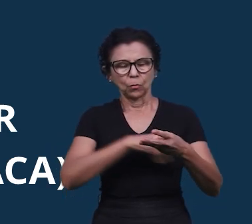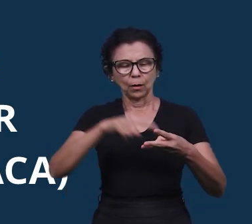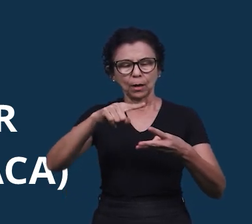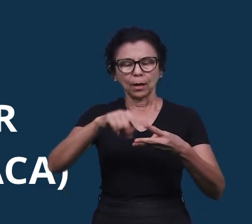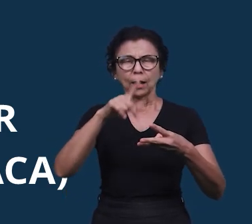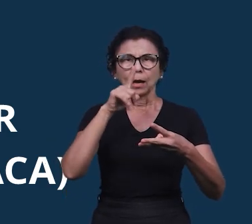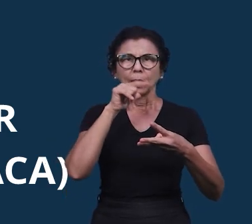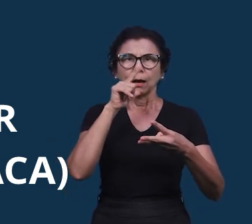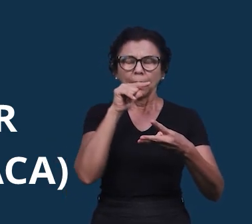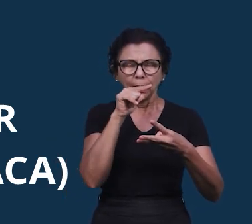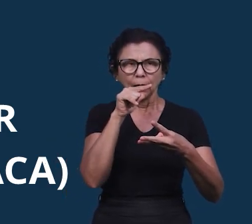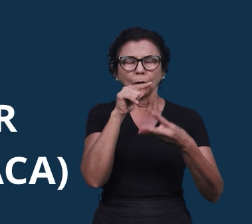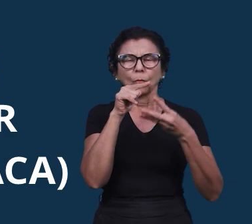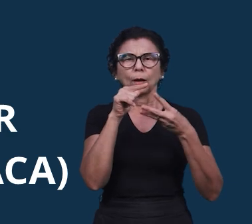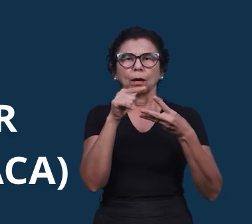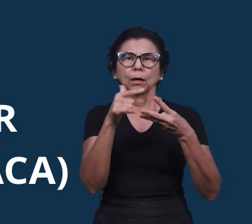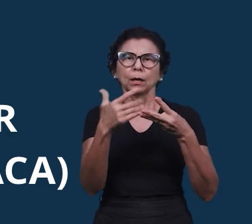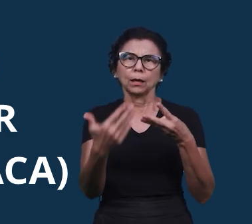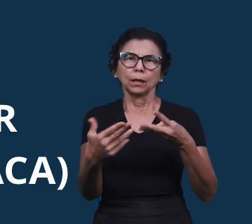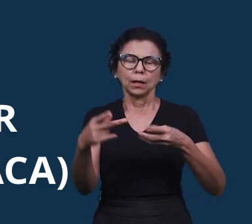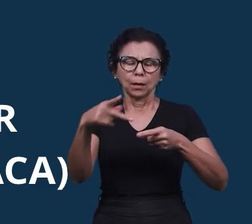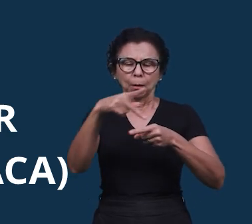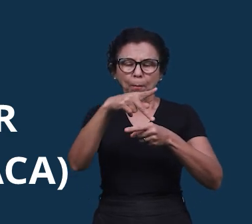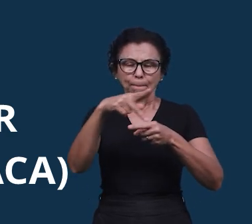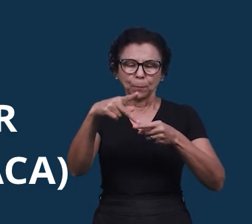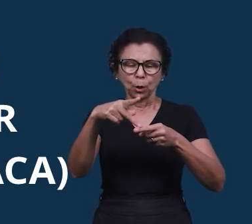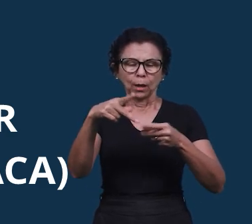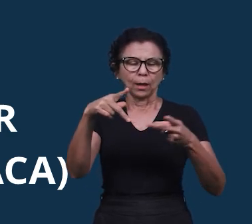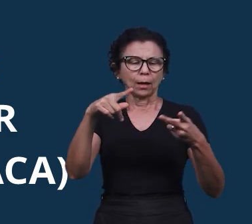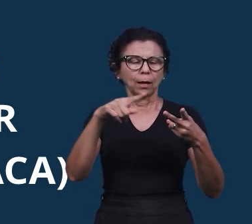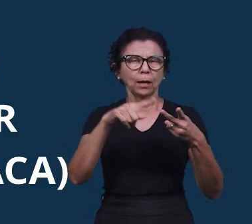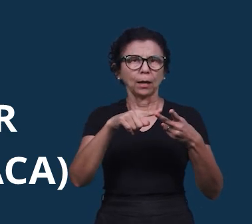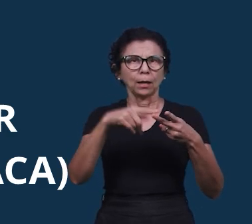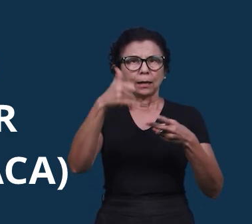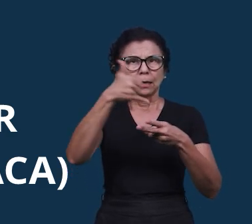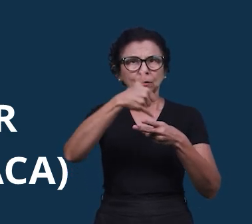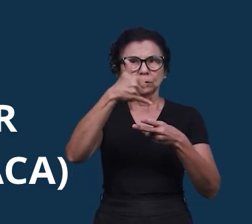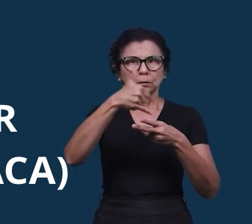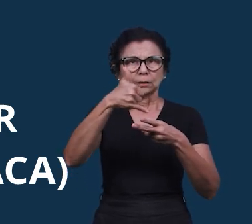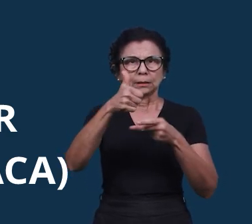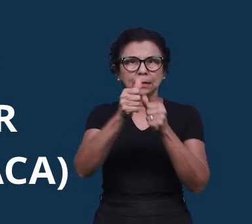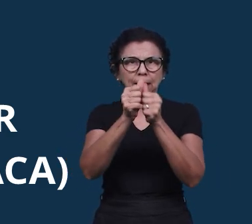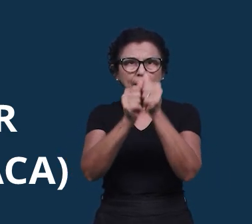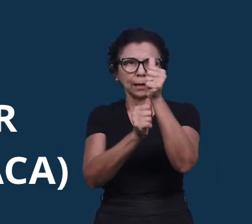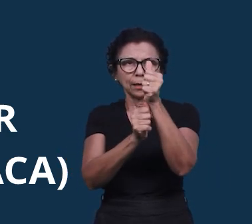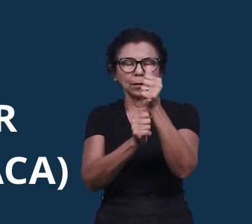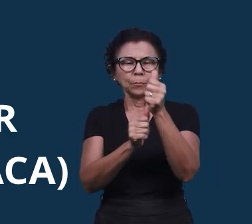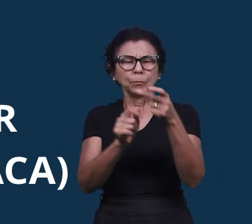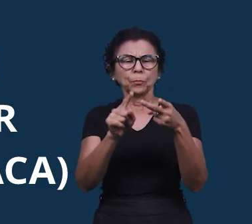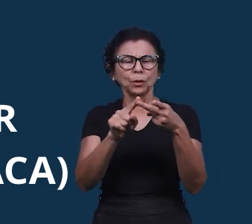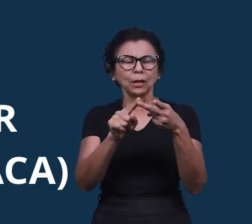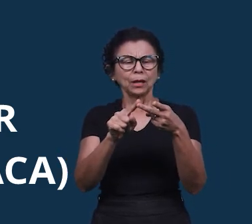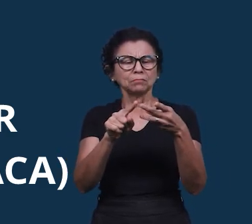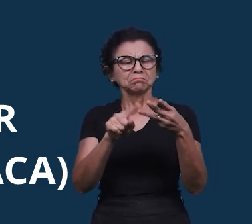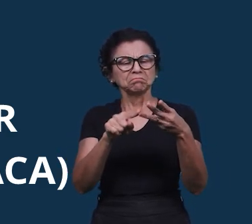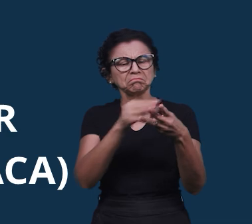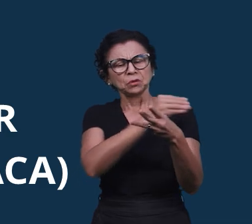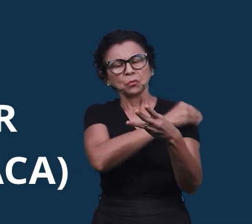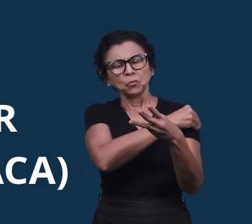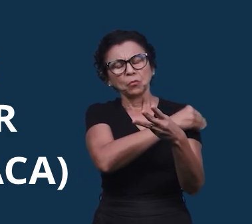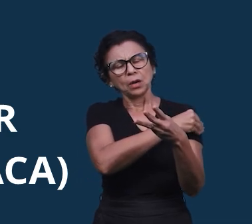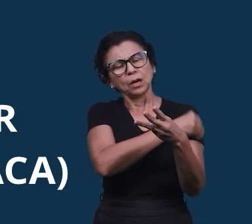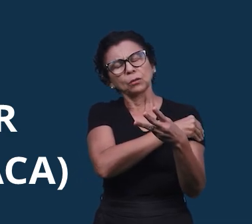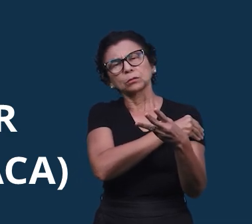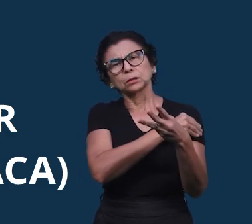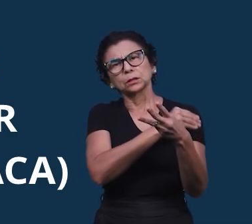muito polar. A gasolina é muito apolar. E o álcool tem uma